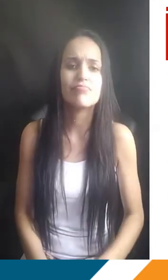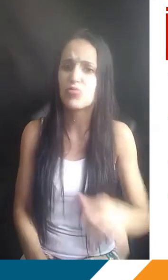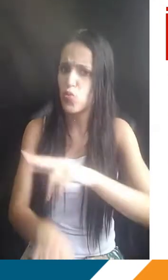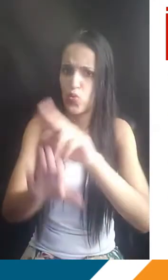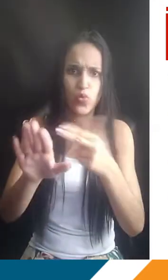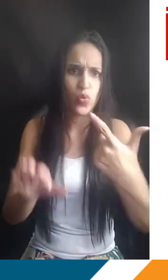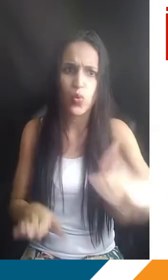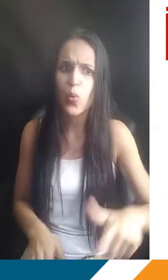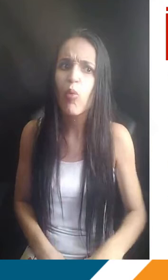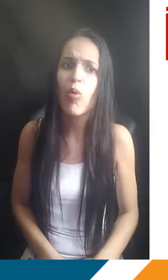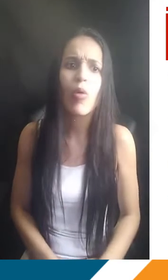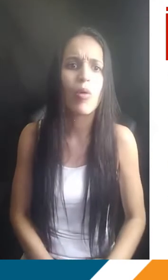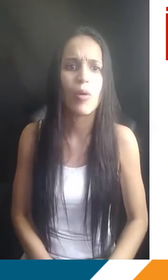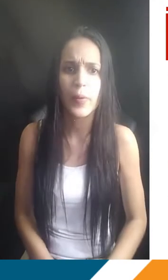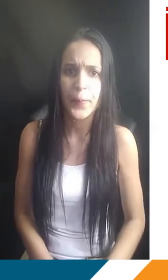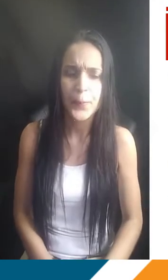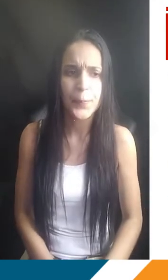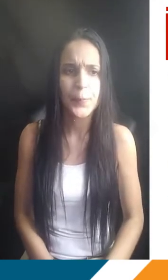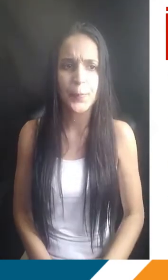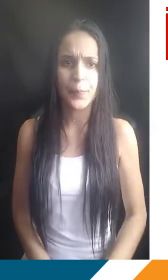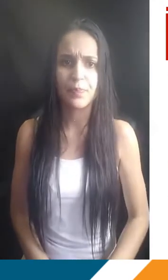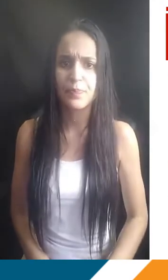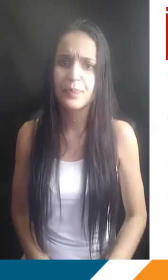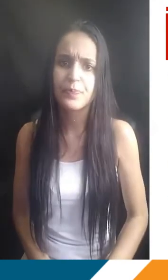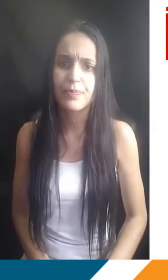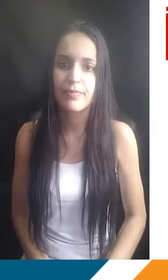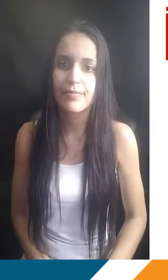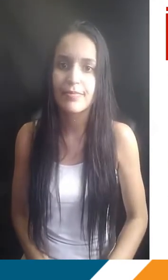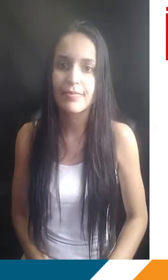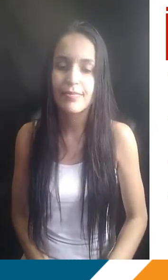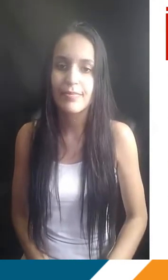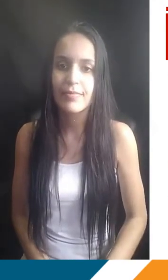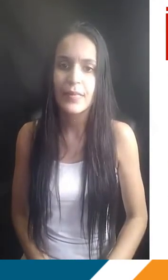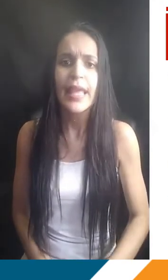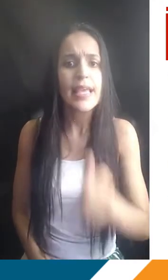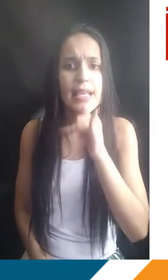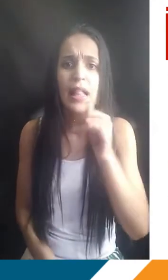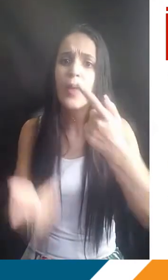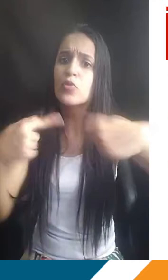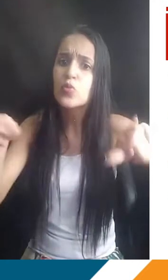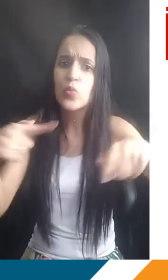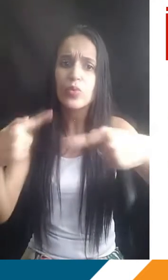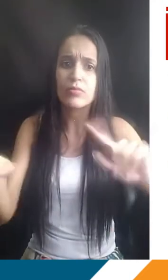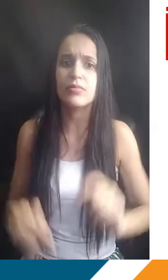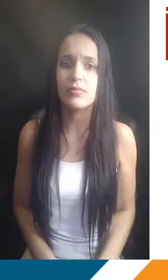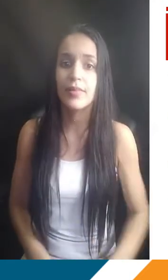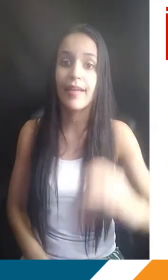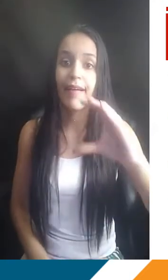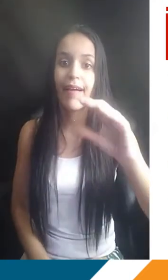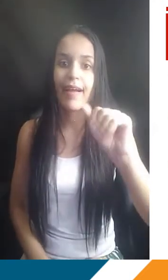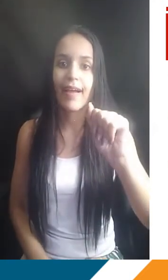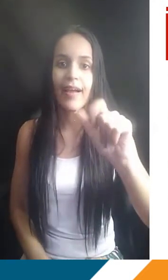Algumas canções que são hinos, né, contra o regime militar, como Cálice, para não dizer que não falei das flores, Alegria, Alegria, e